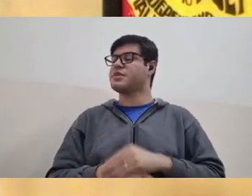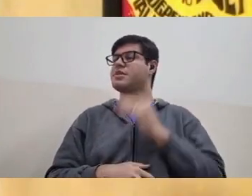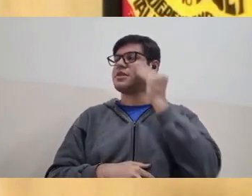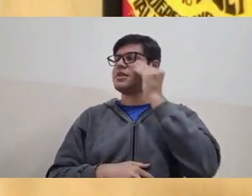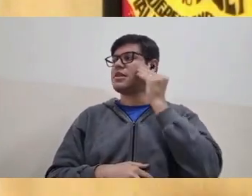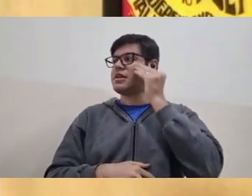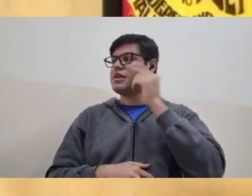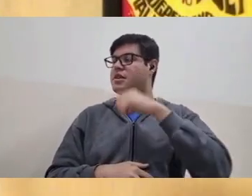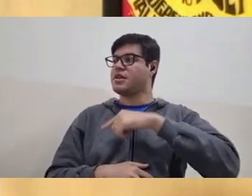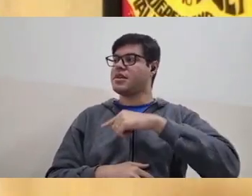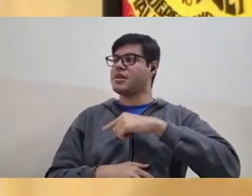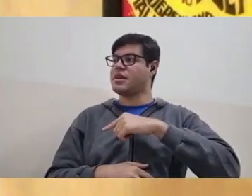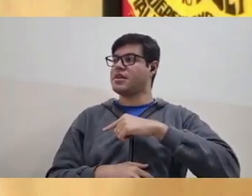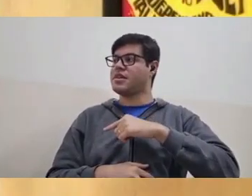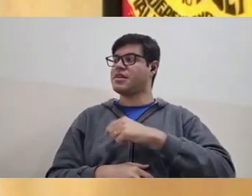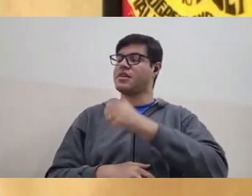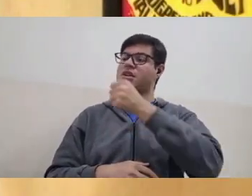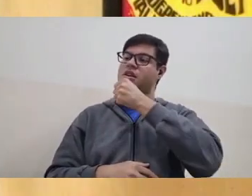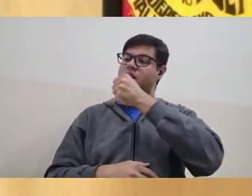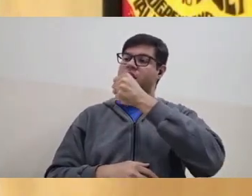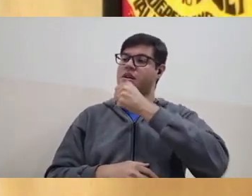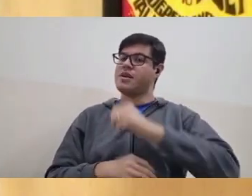tenho nesse tempo de reportagem,